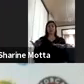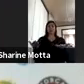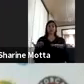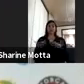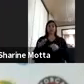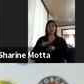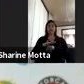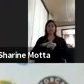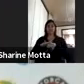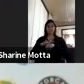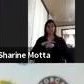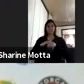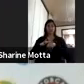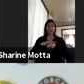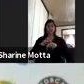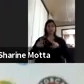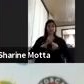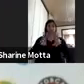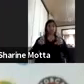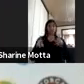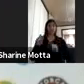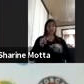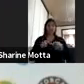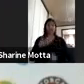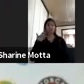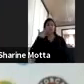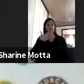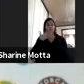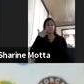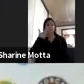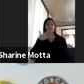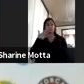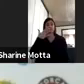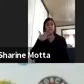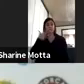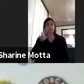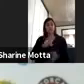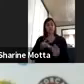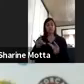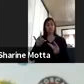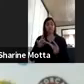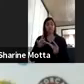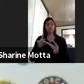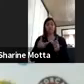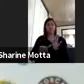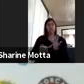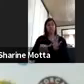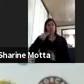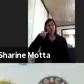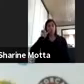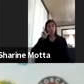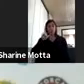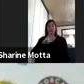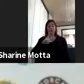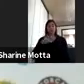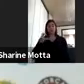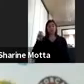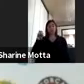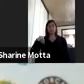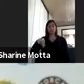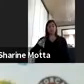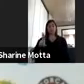pouco do discurso do presidente Jair Bolsonaro ontem na ONU, que é imperdível, e também